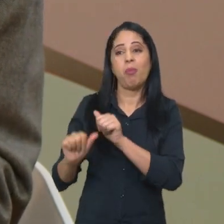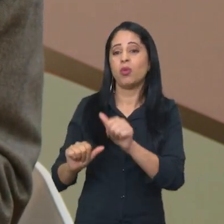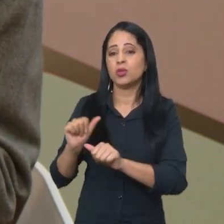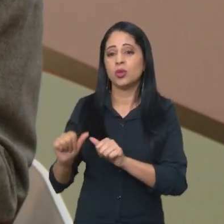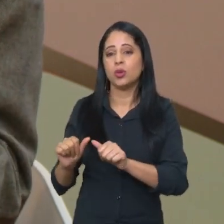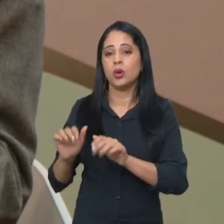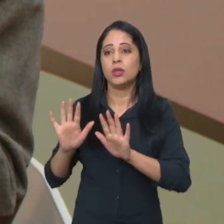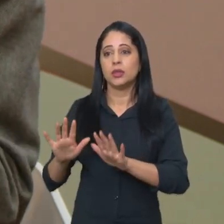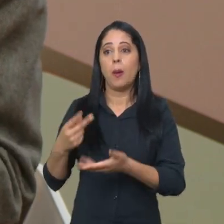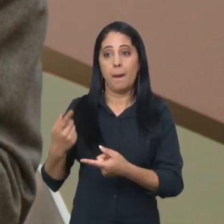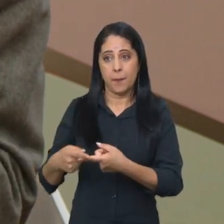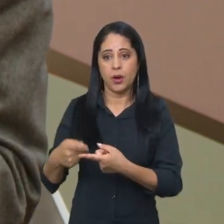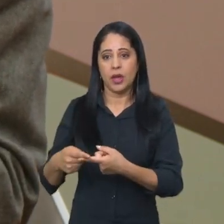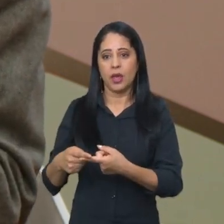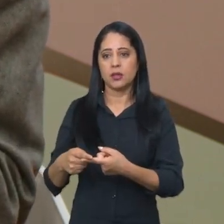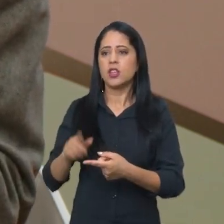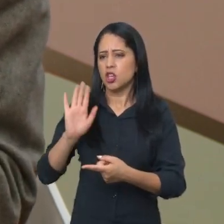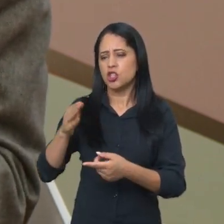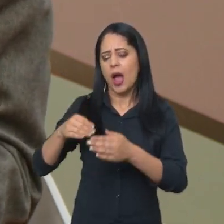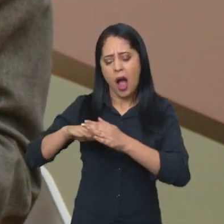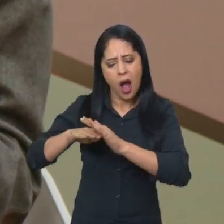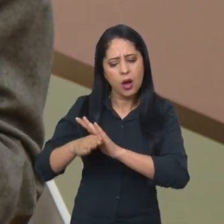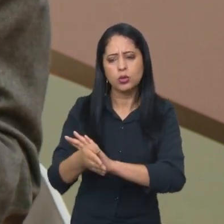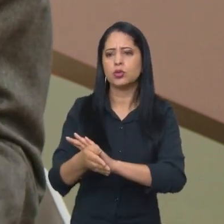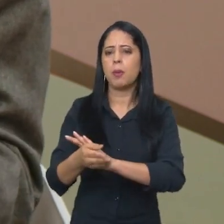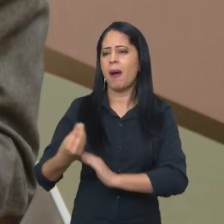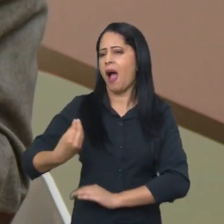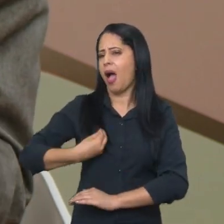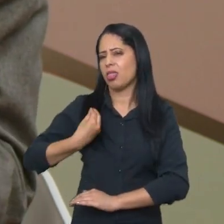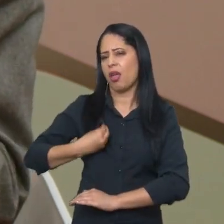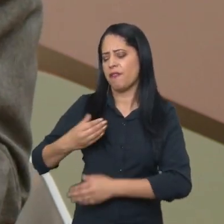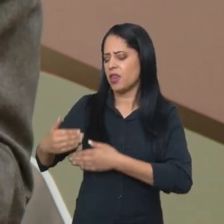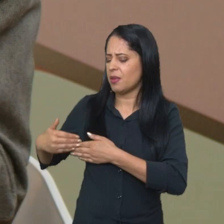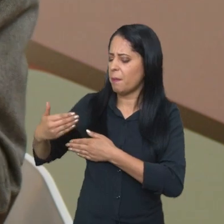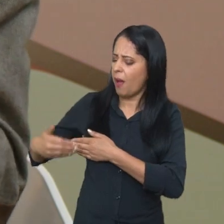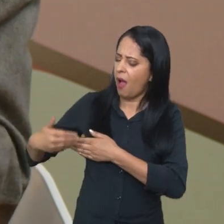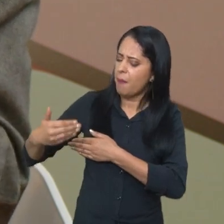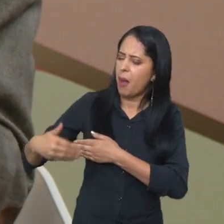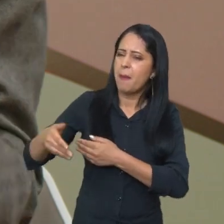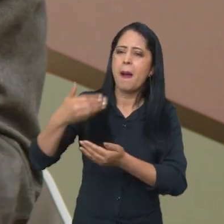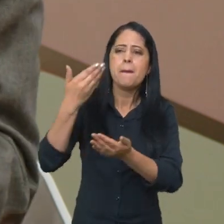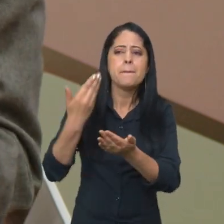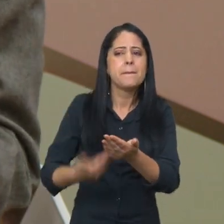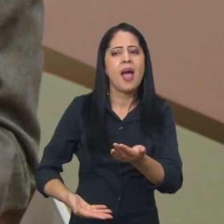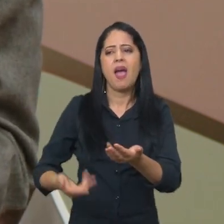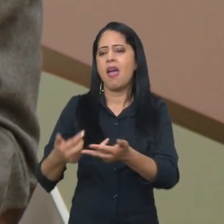a gente está acostumado a perder, né? A nossa vida inteira a gente perde